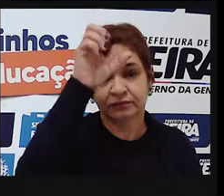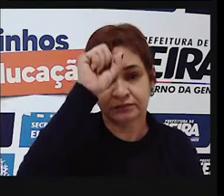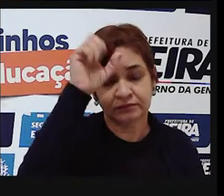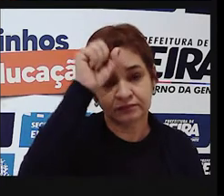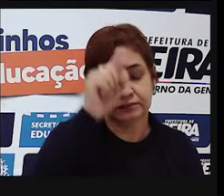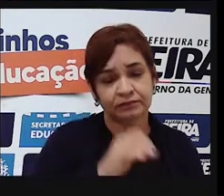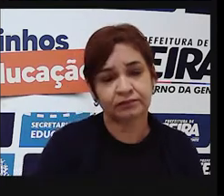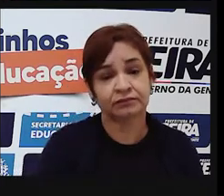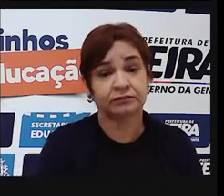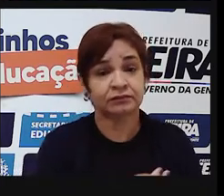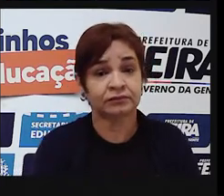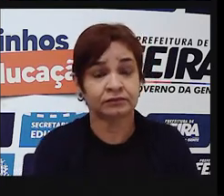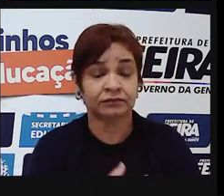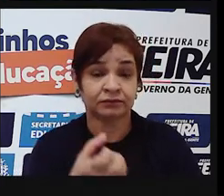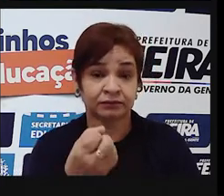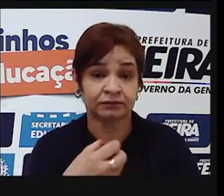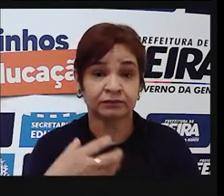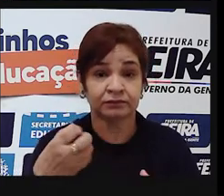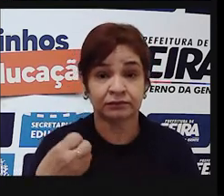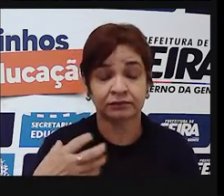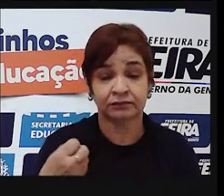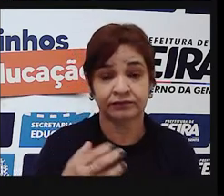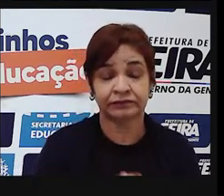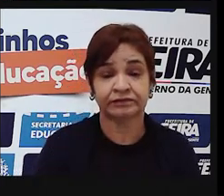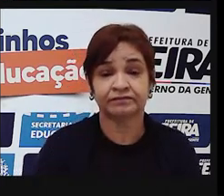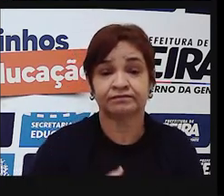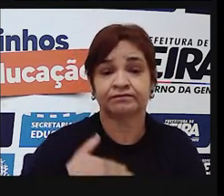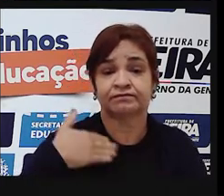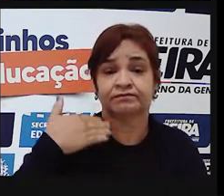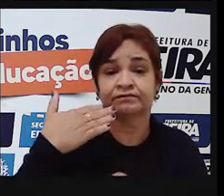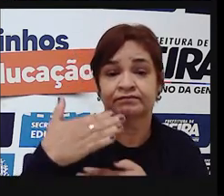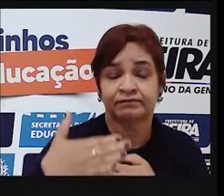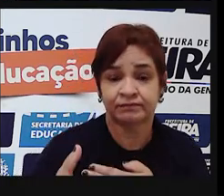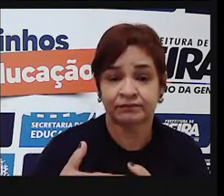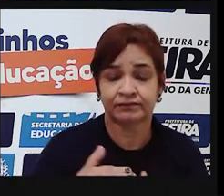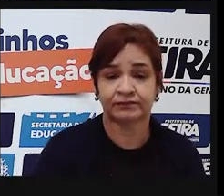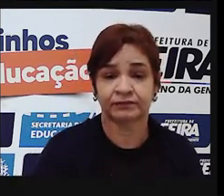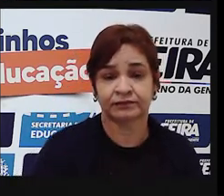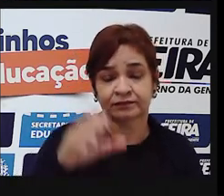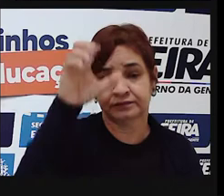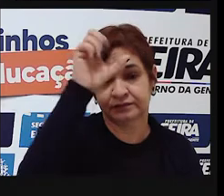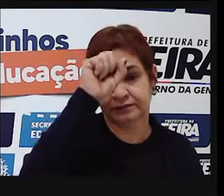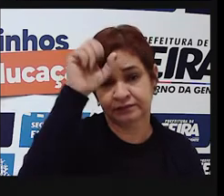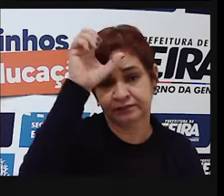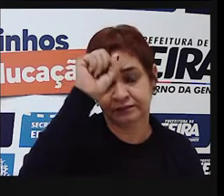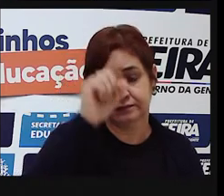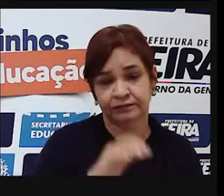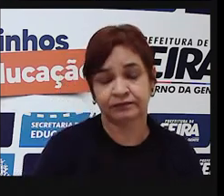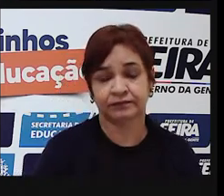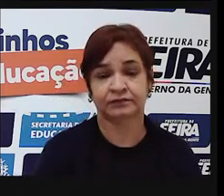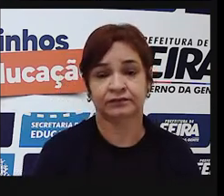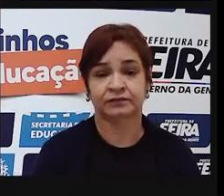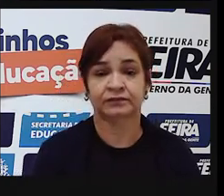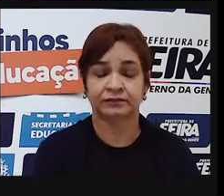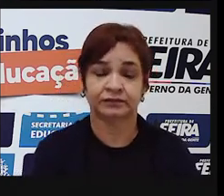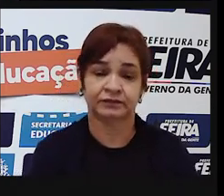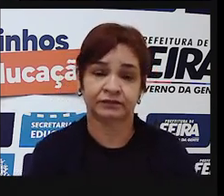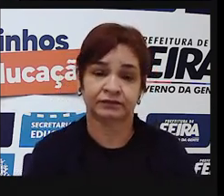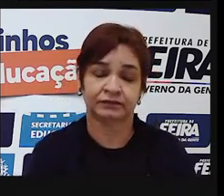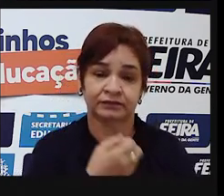e a vida vai nos ensinando e com o tempo a gente vai aprendendo a viver